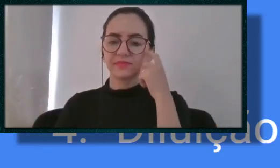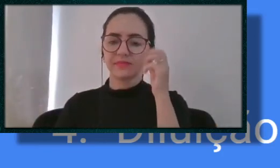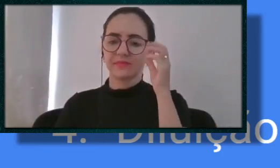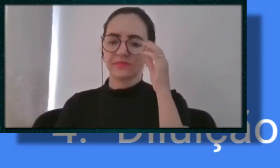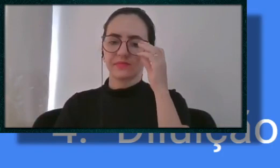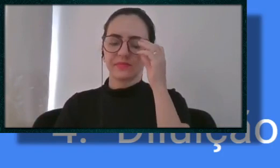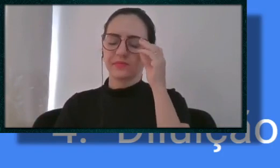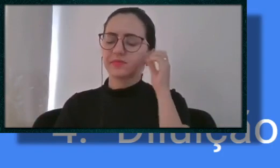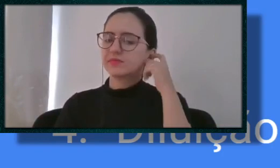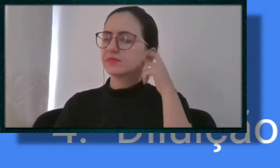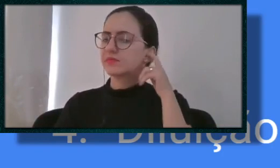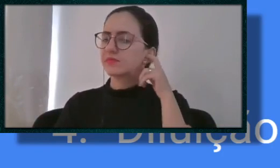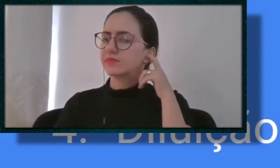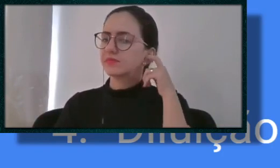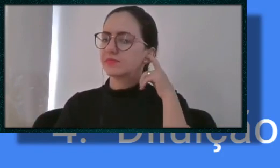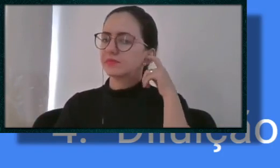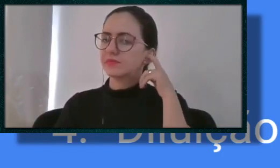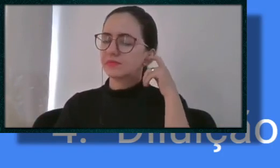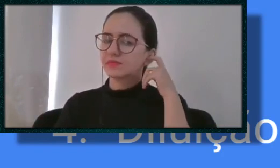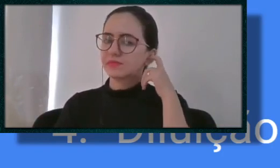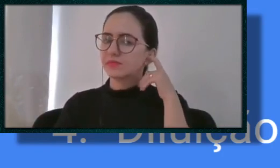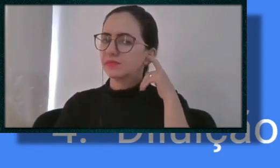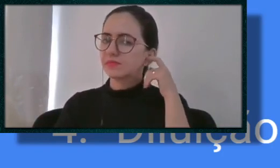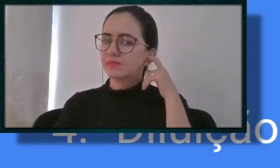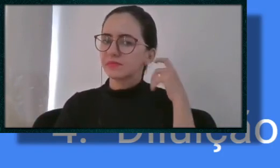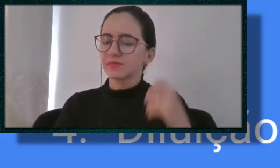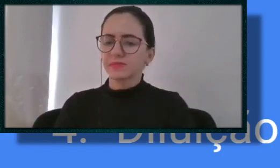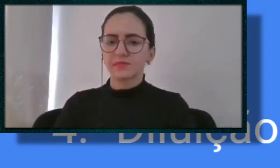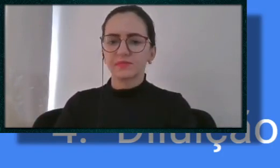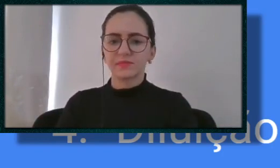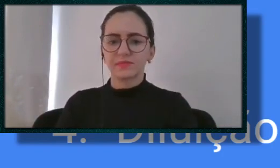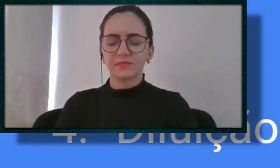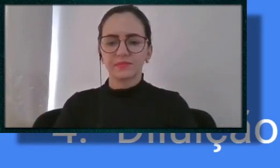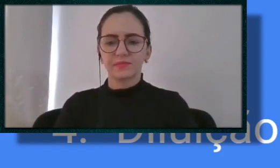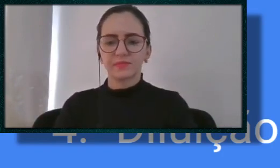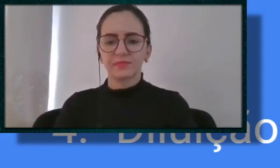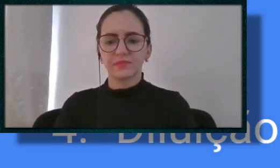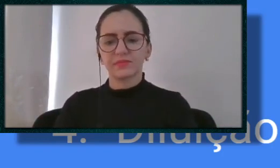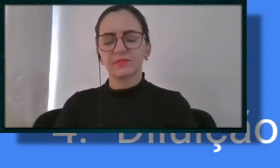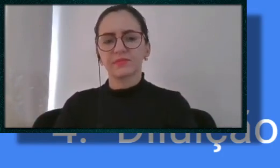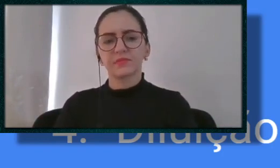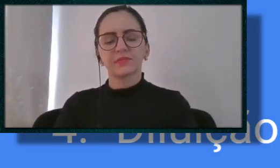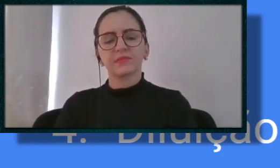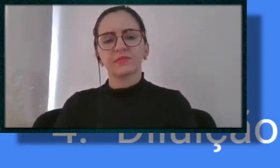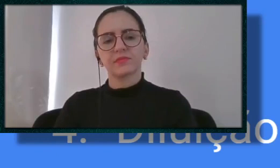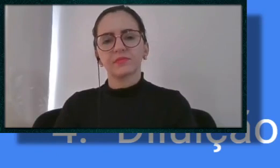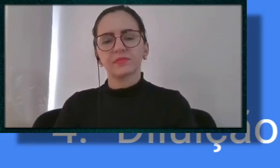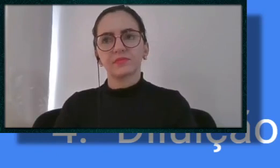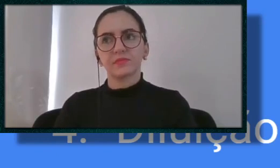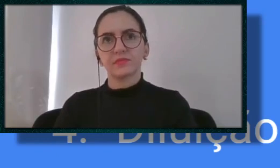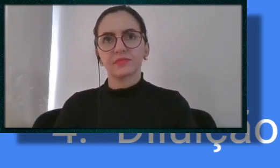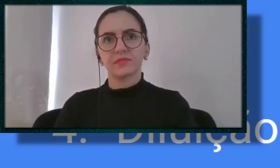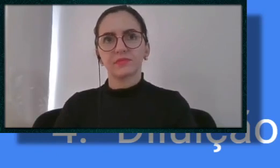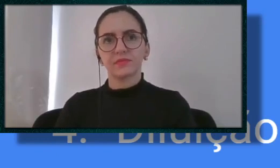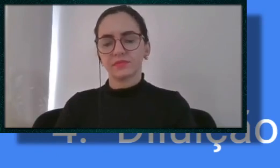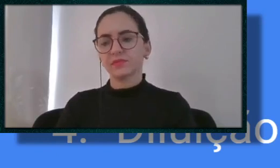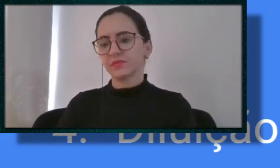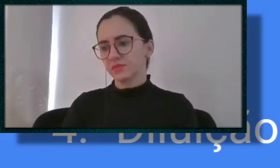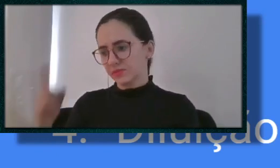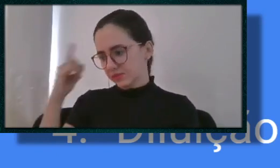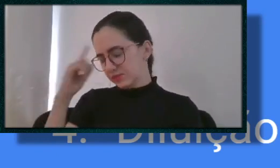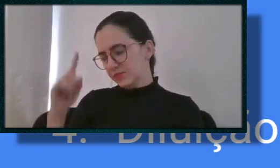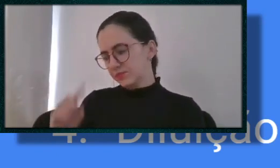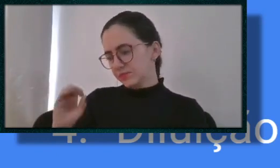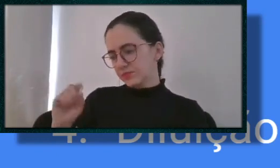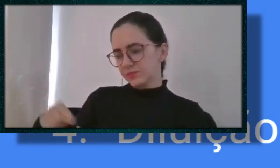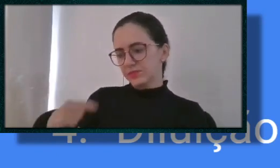mistura substâncias com o mesmo soluto. Eu aumento o volume dessa solução. Então, se eu tinha aqui volume 0,2, 0,3, quando eu somo os